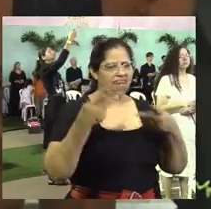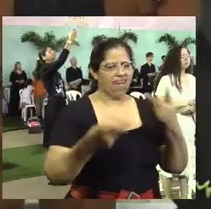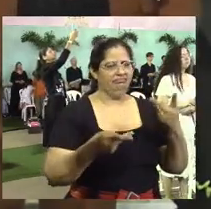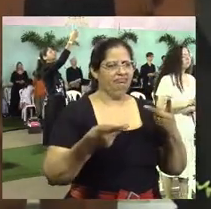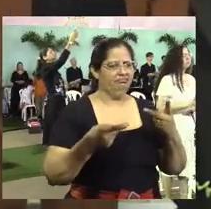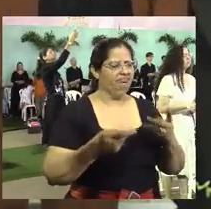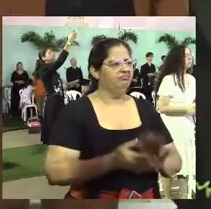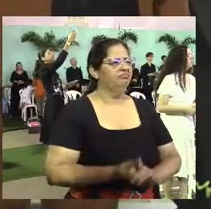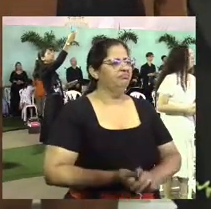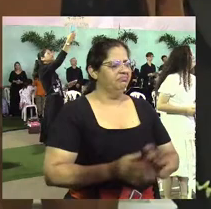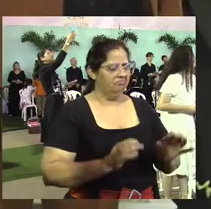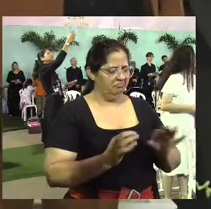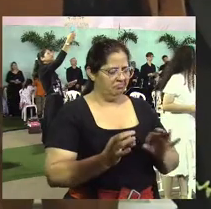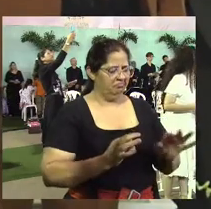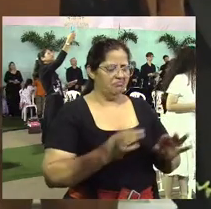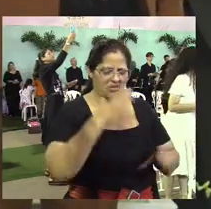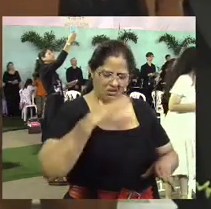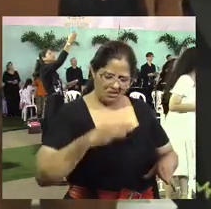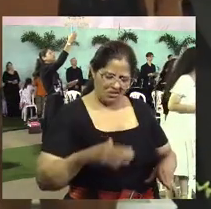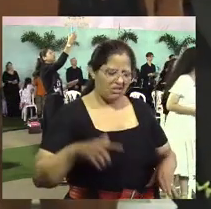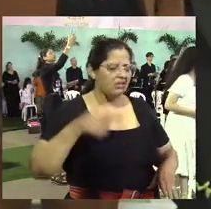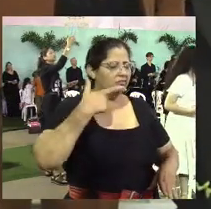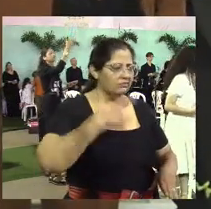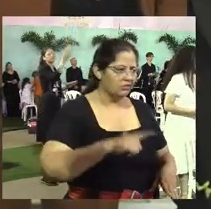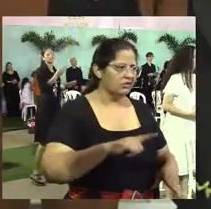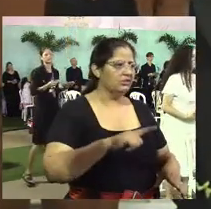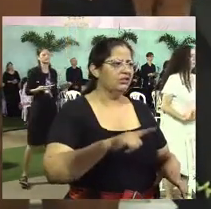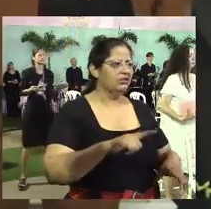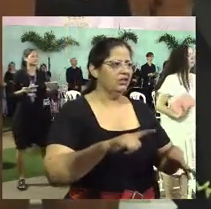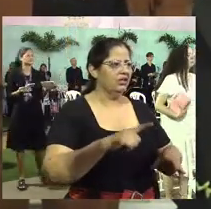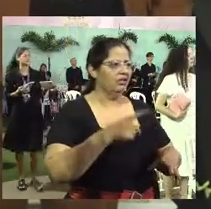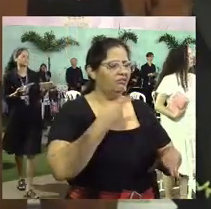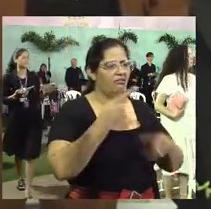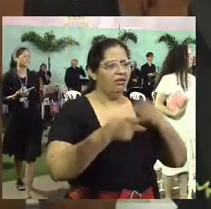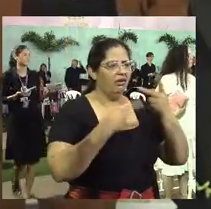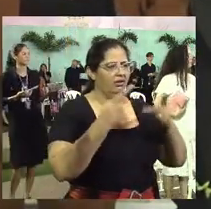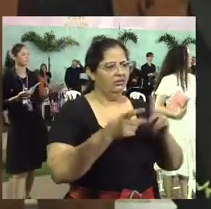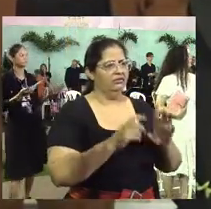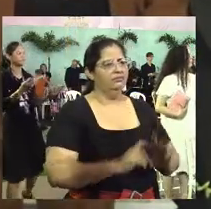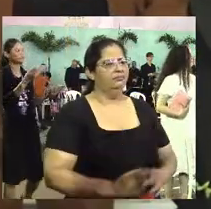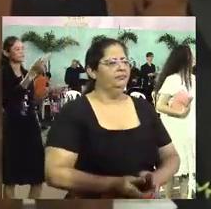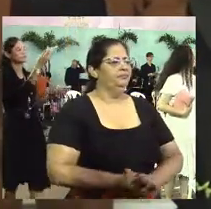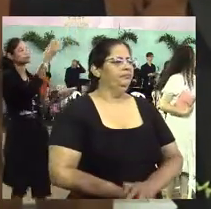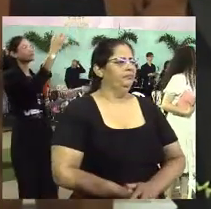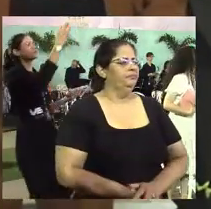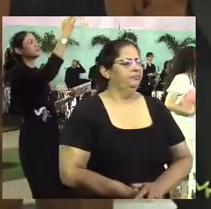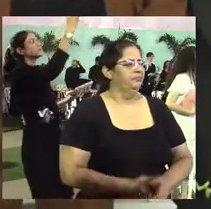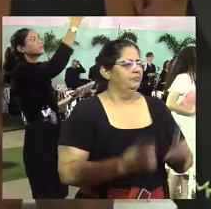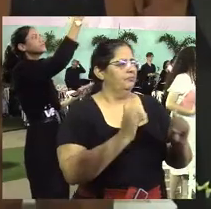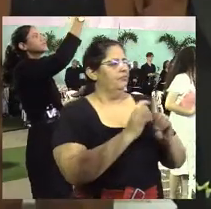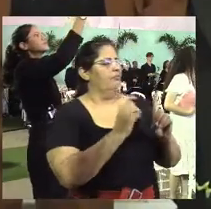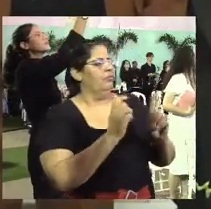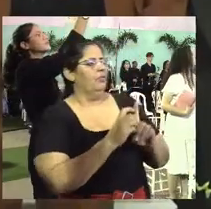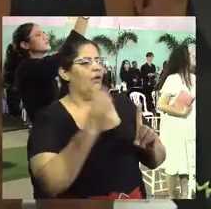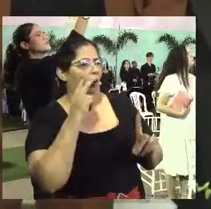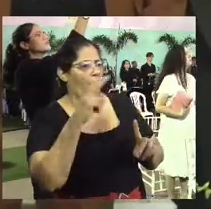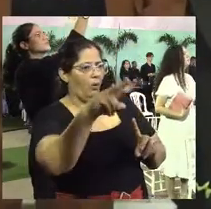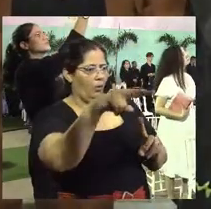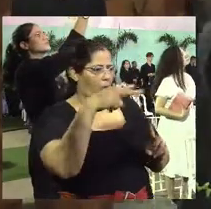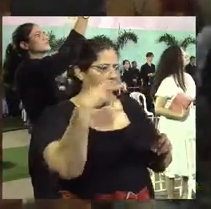simples ele consegue pregar a mensagem da cruz é sobre essa mensagem que nós vamos pregar hoje mas antes Olhe para cá